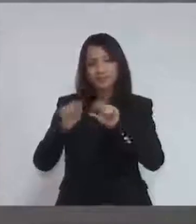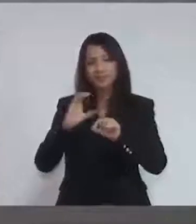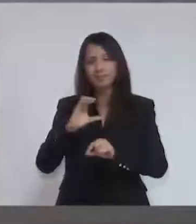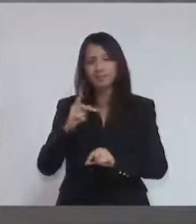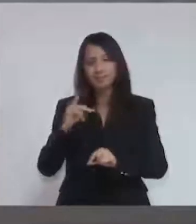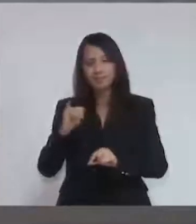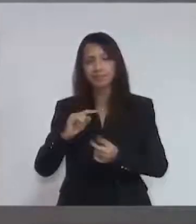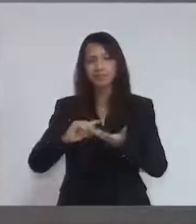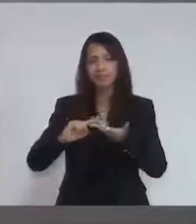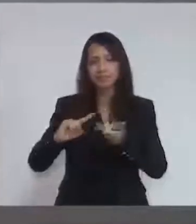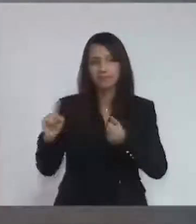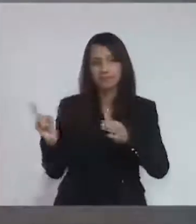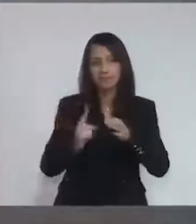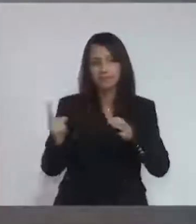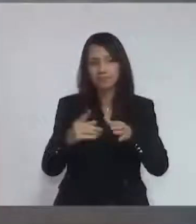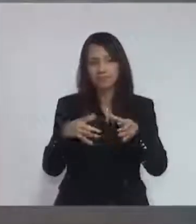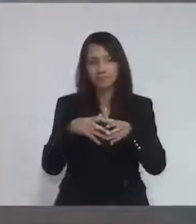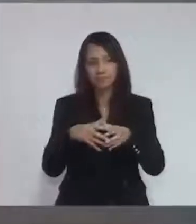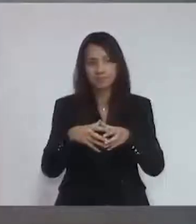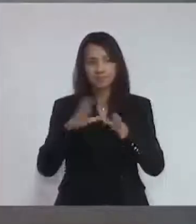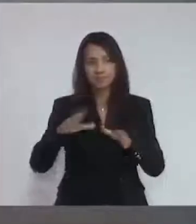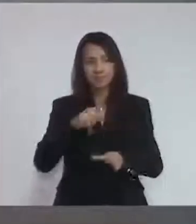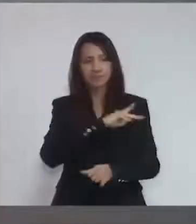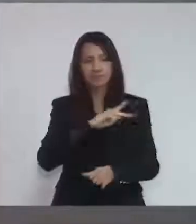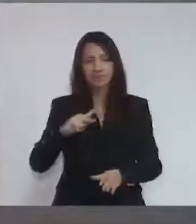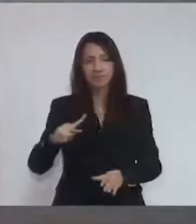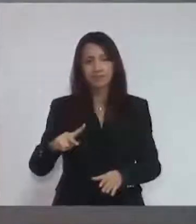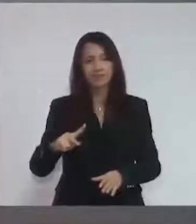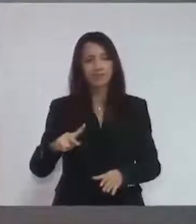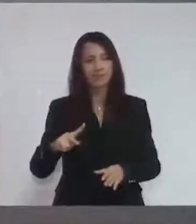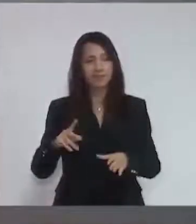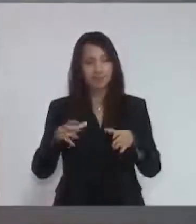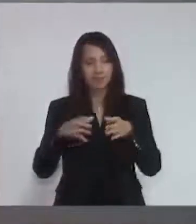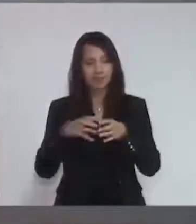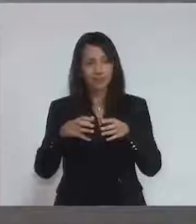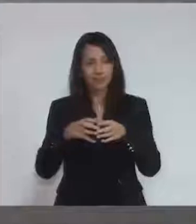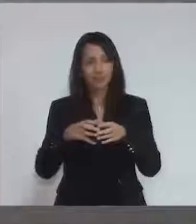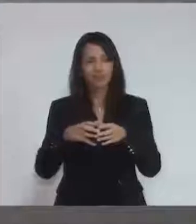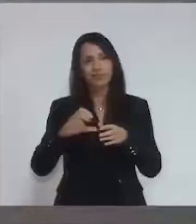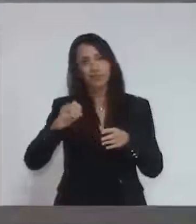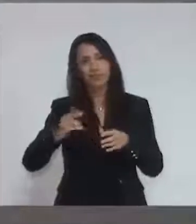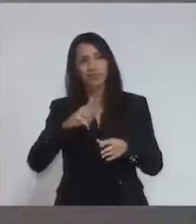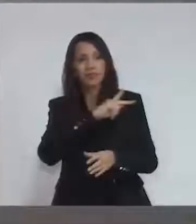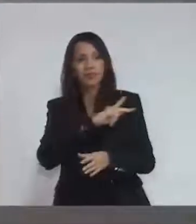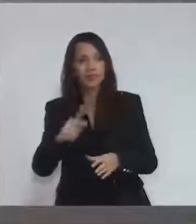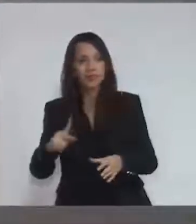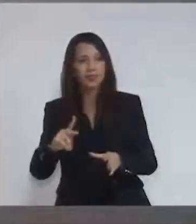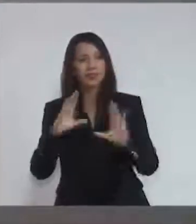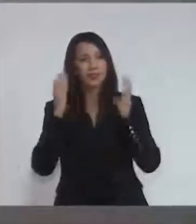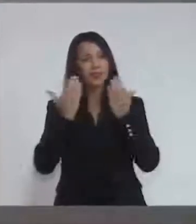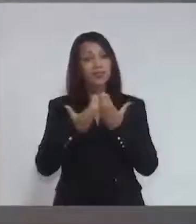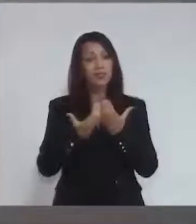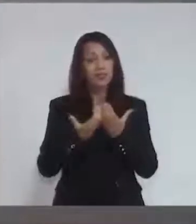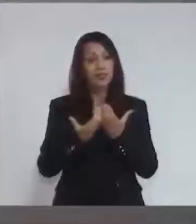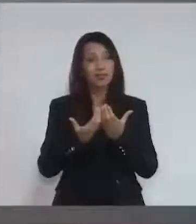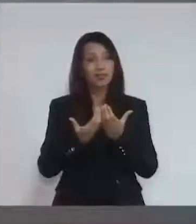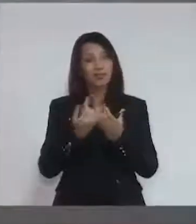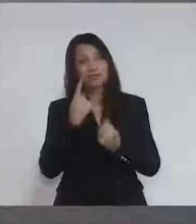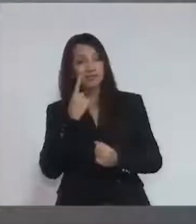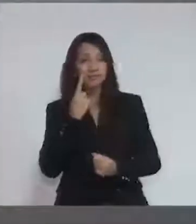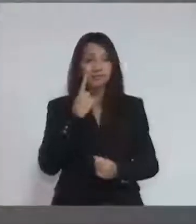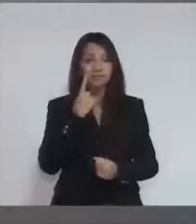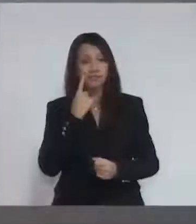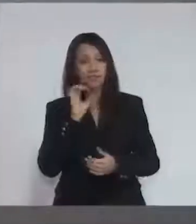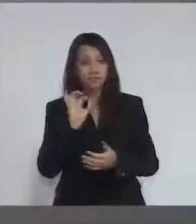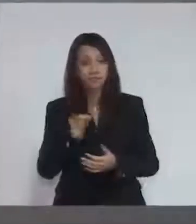a obrigação da divulgação é do presidente da CPI, vereador do Gelme, ou da presidência da Câmara? Estou colocando, por enquanto, em tom de dúvida